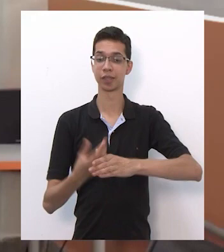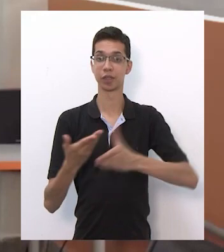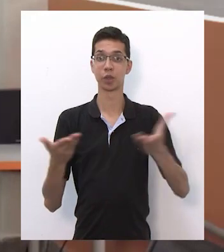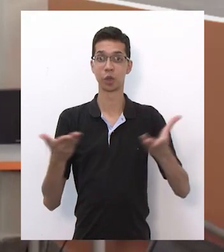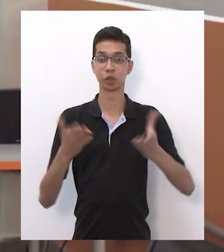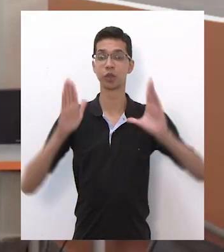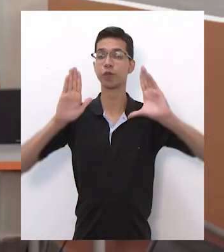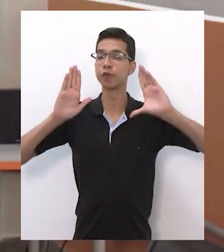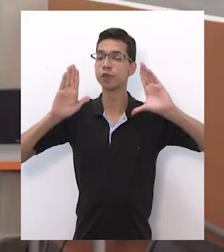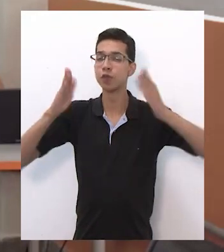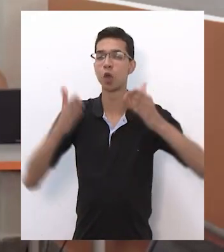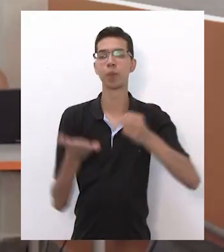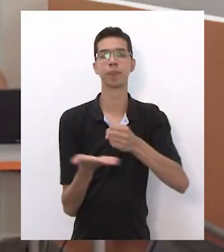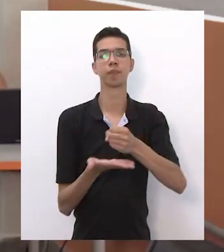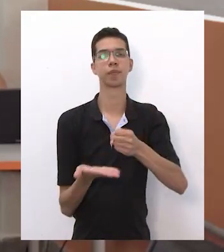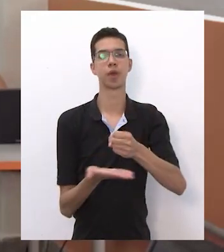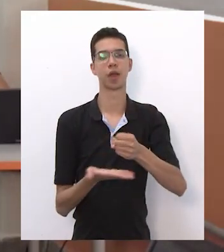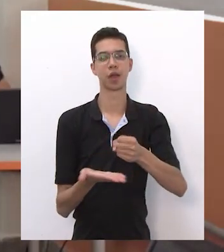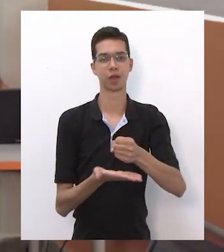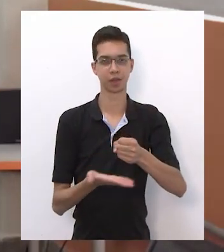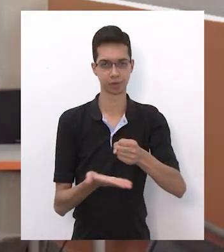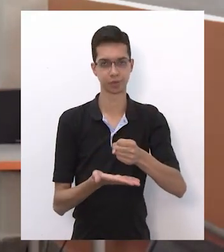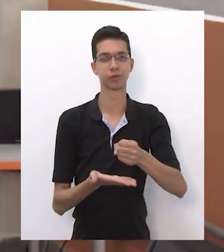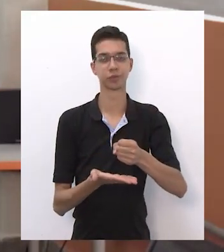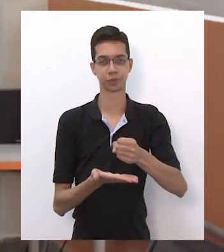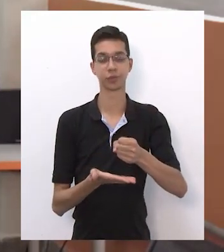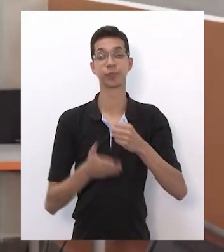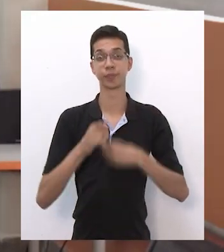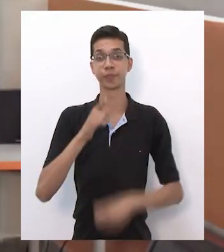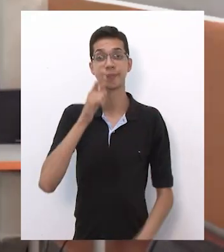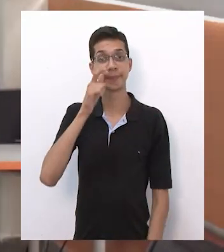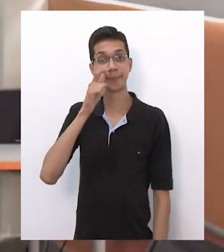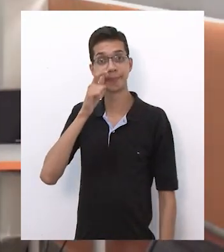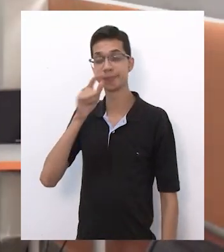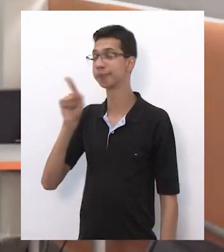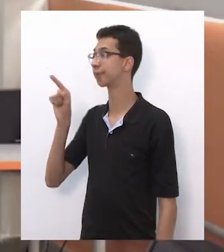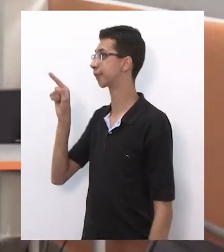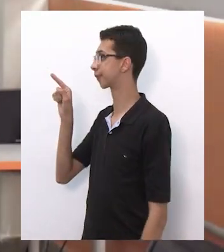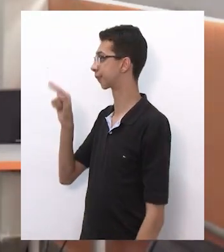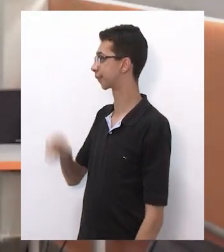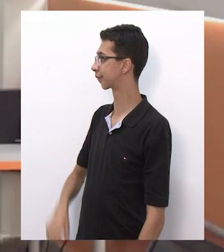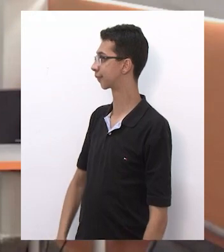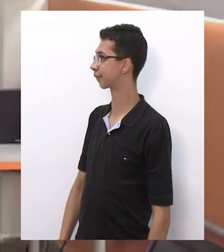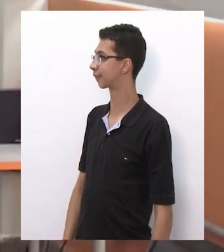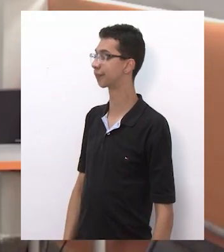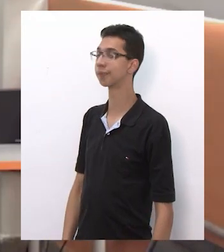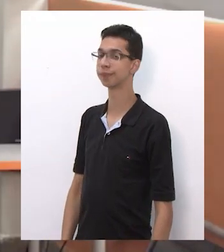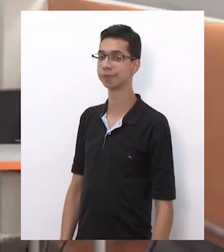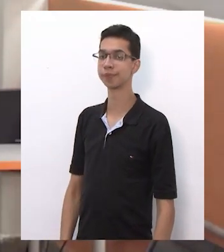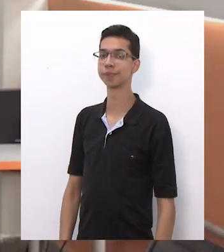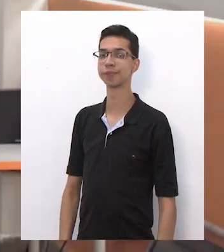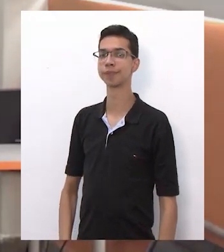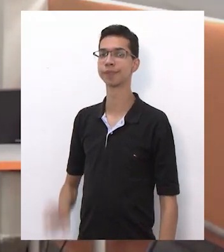formas básicas, para que vocês vejam. Eu vou arrastar aqui para a minha área de trabalho uma caixa.